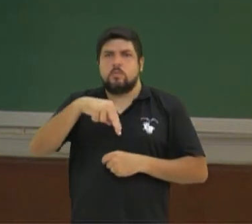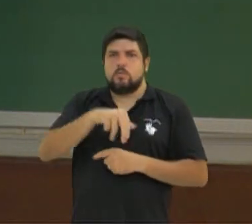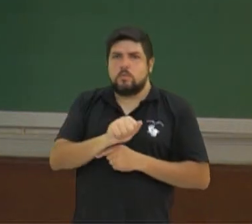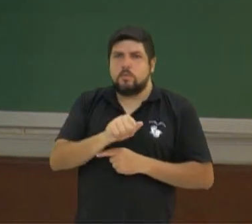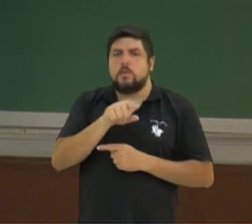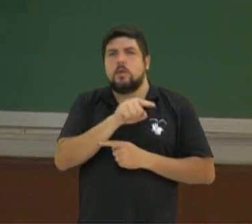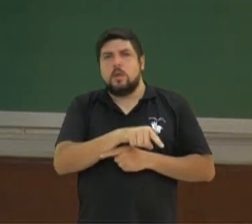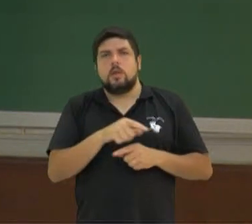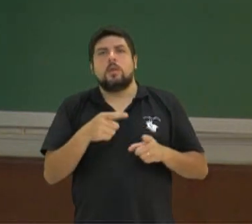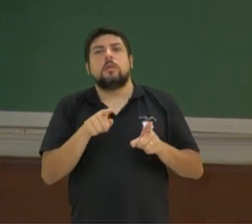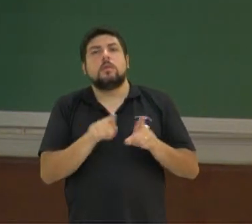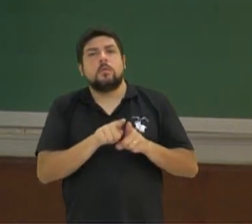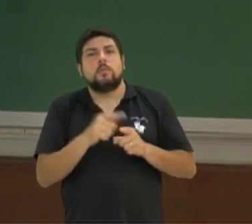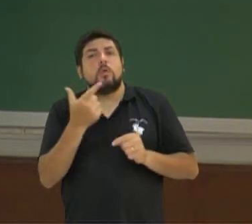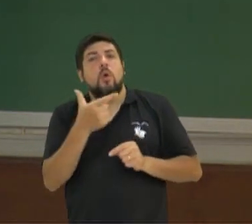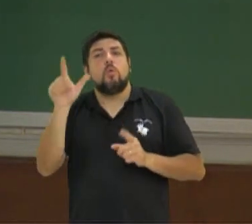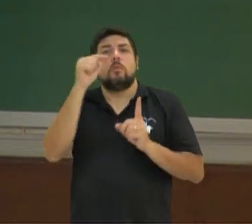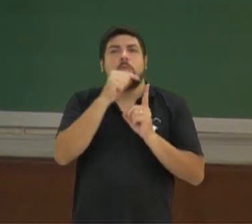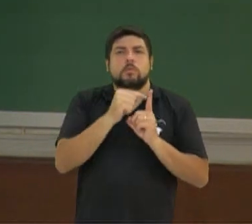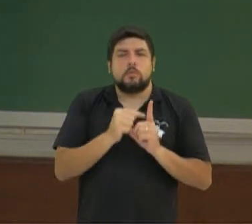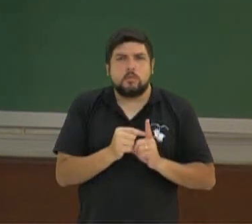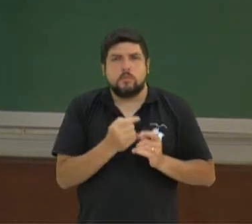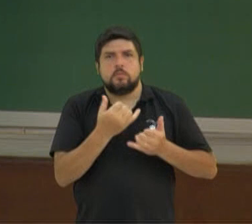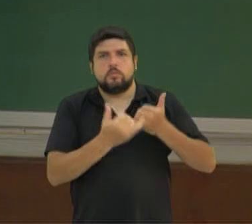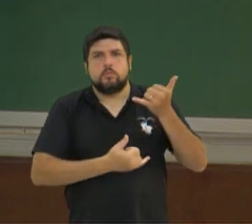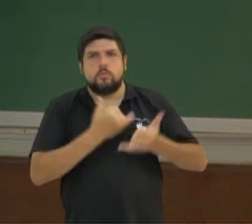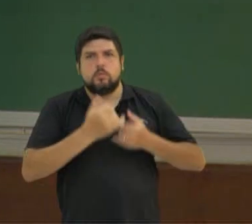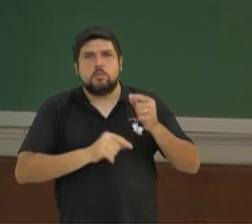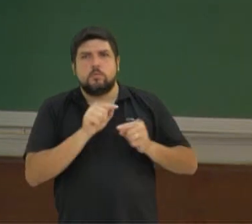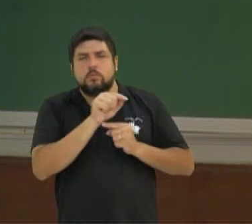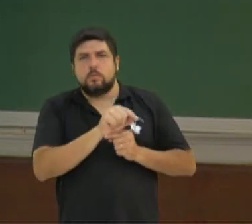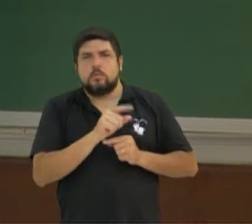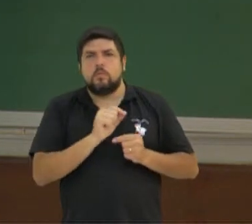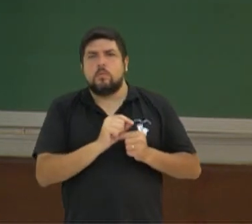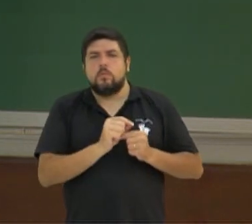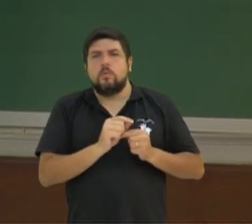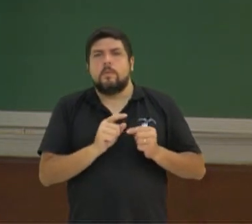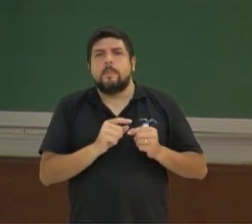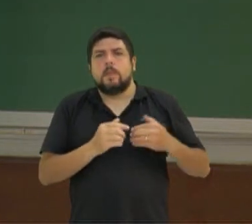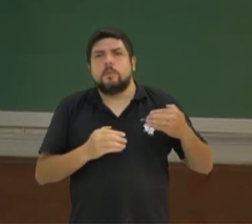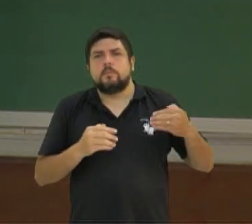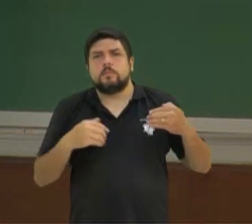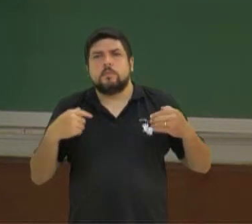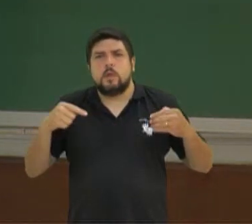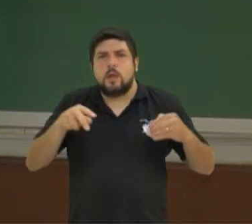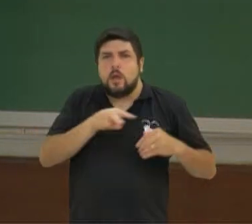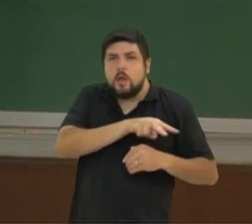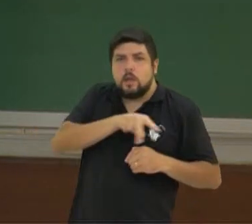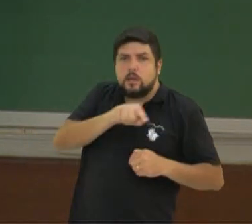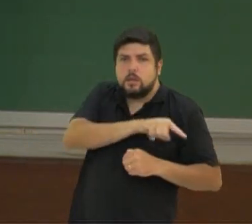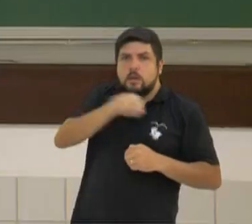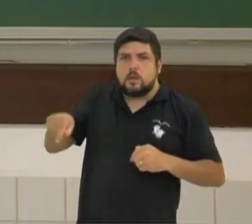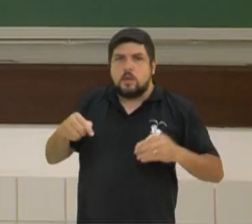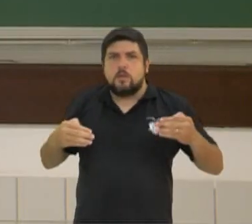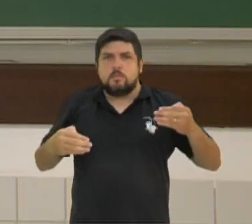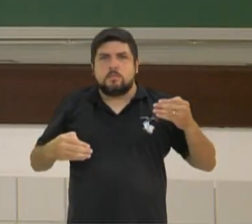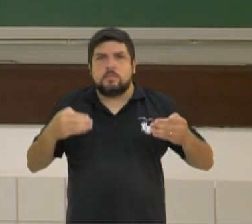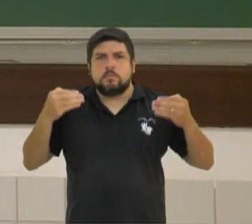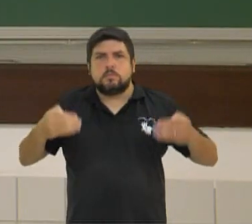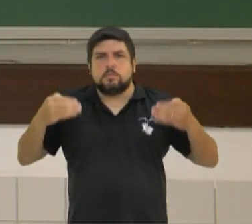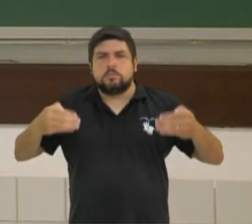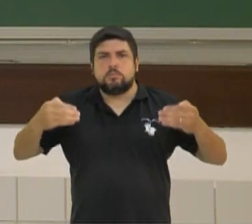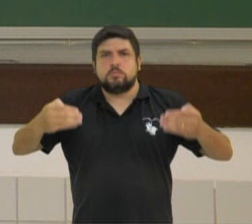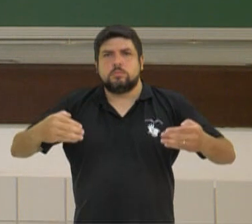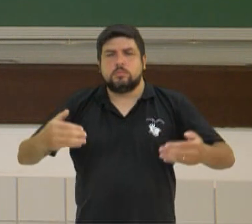outra modalidade que também foi, influenciou, né, na criação, no esporte que nós conhecemos hoje, que é o